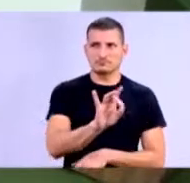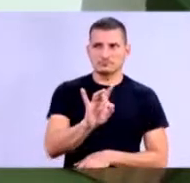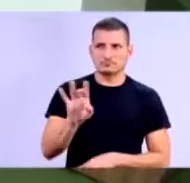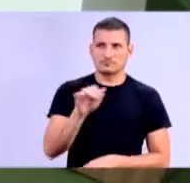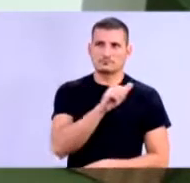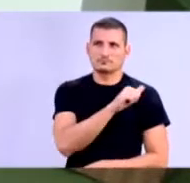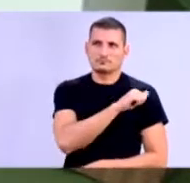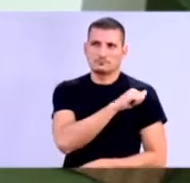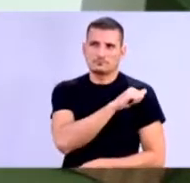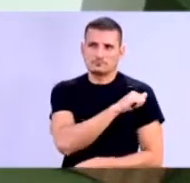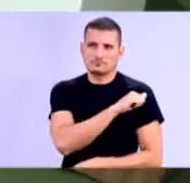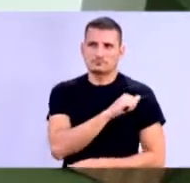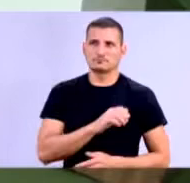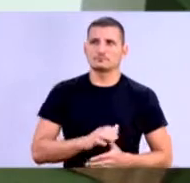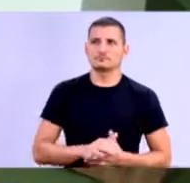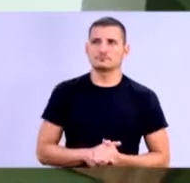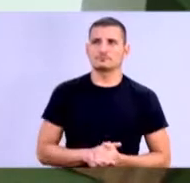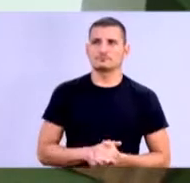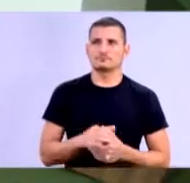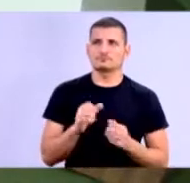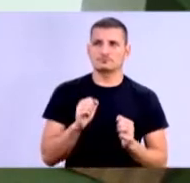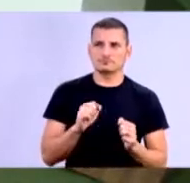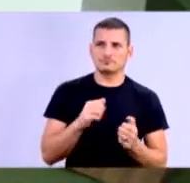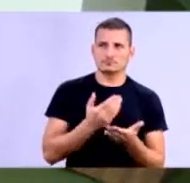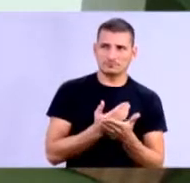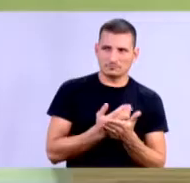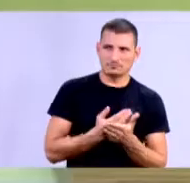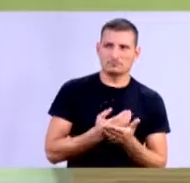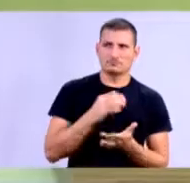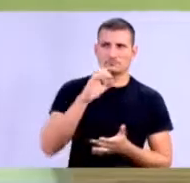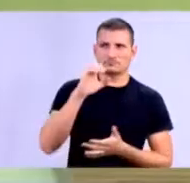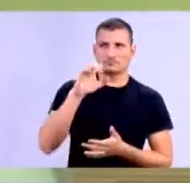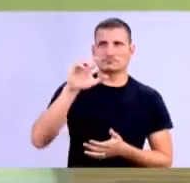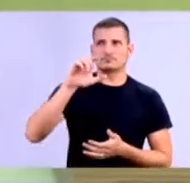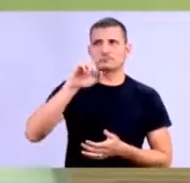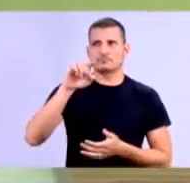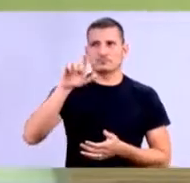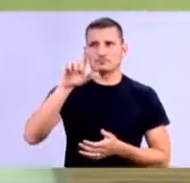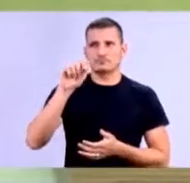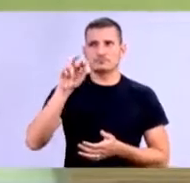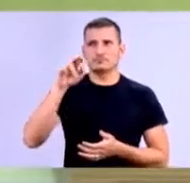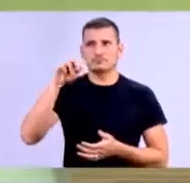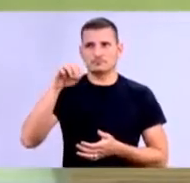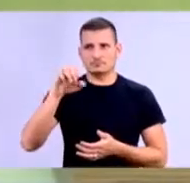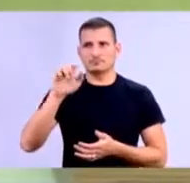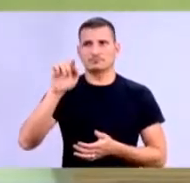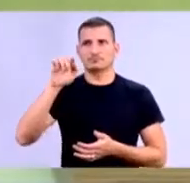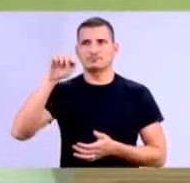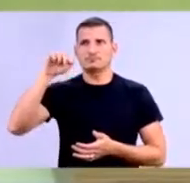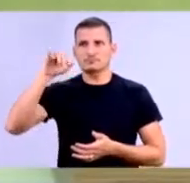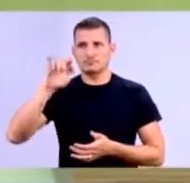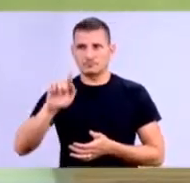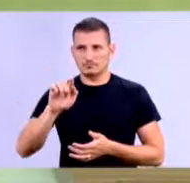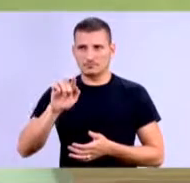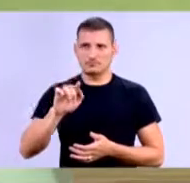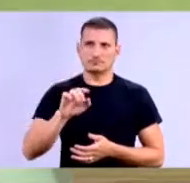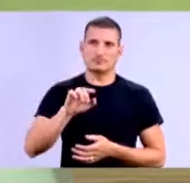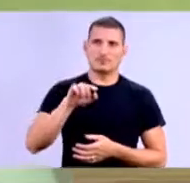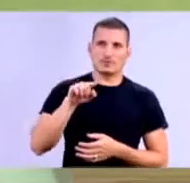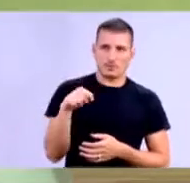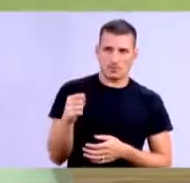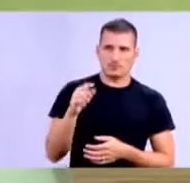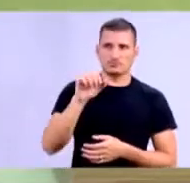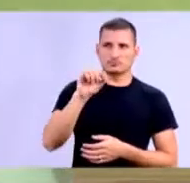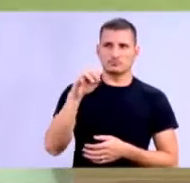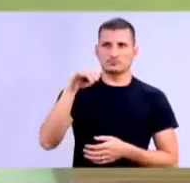Então, já que se pode estudar e-learning, que é mais autônomo, e a semipresencial, que combina as duas formas, né?